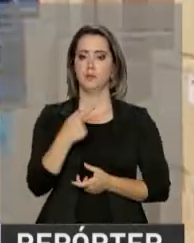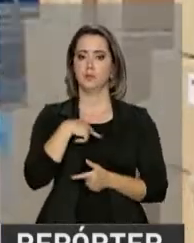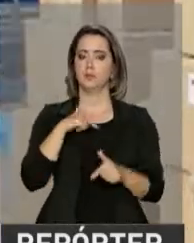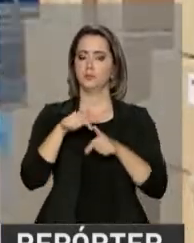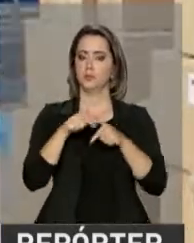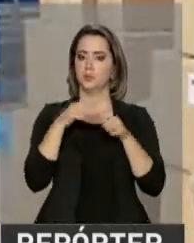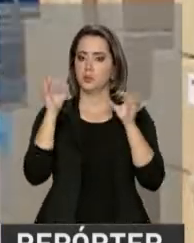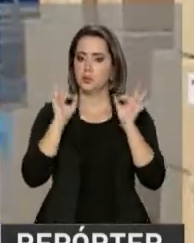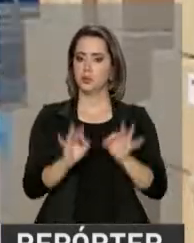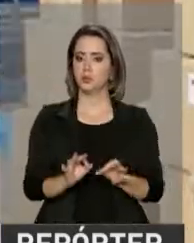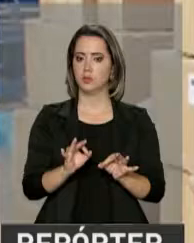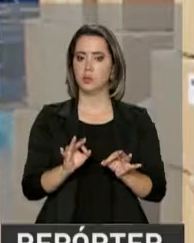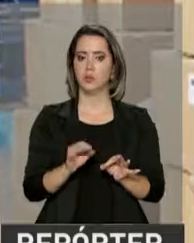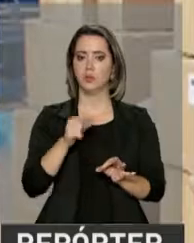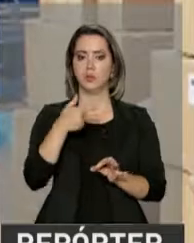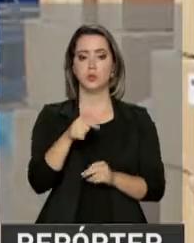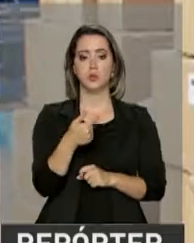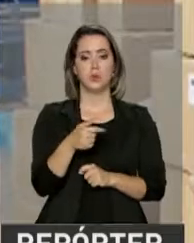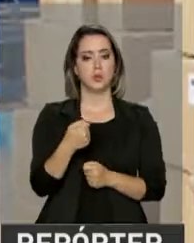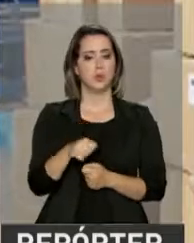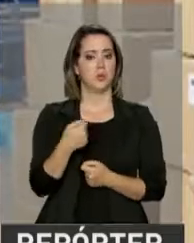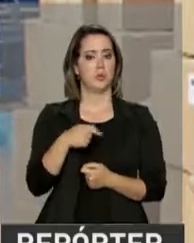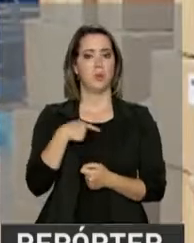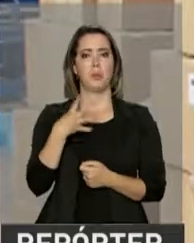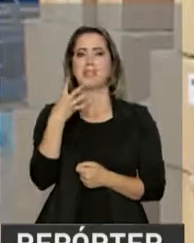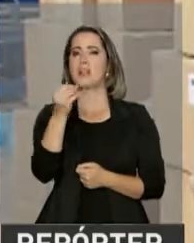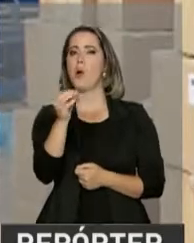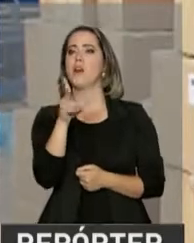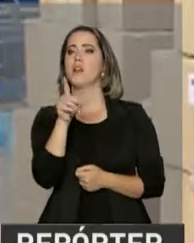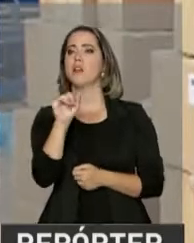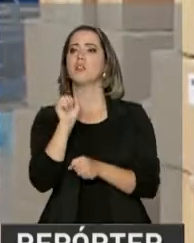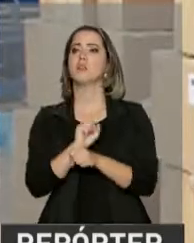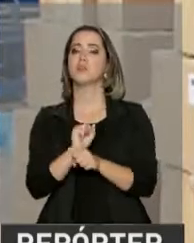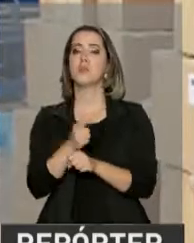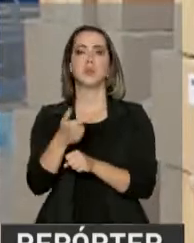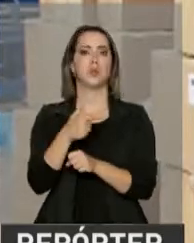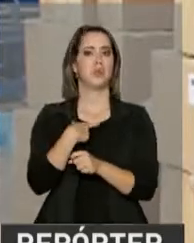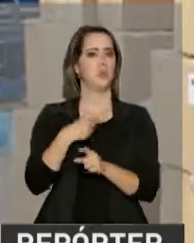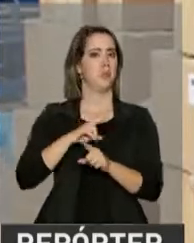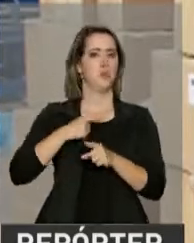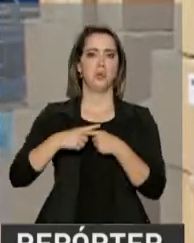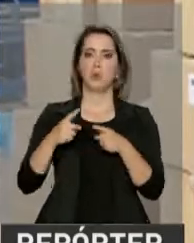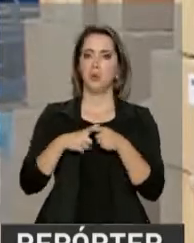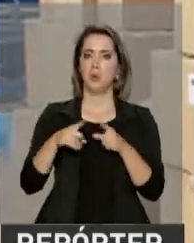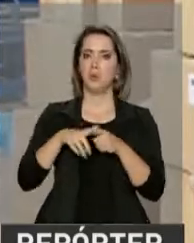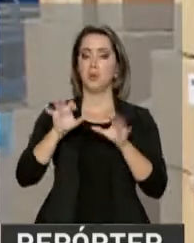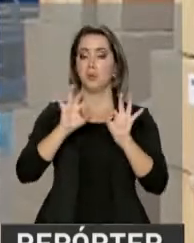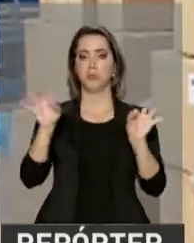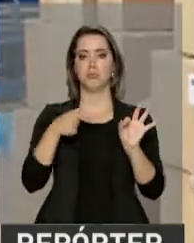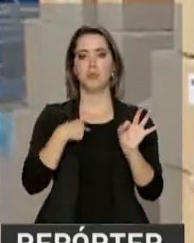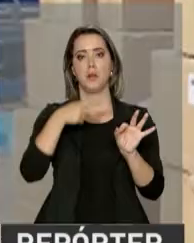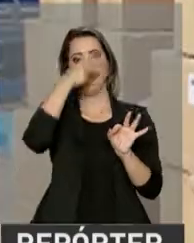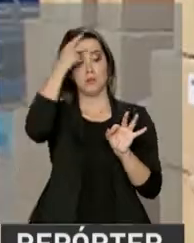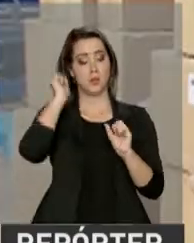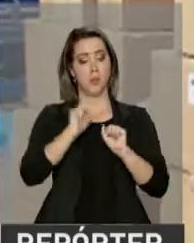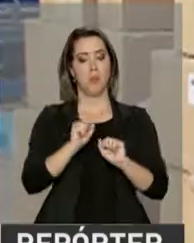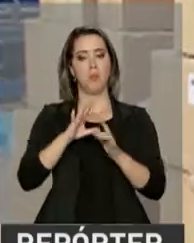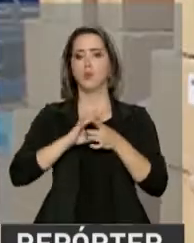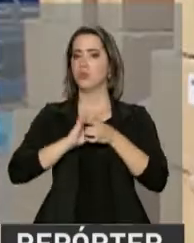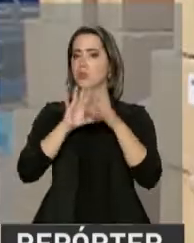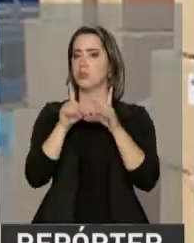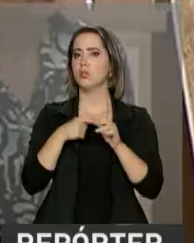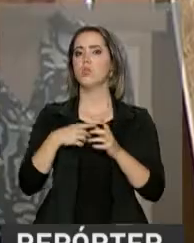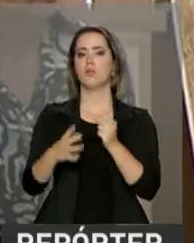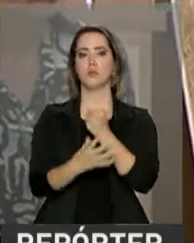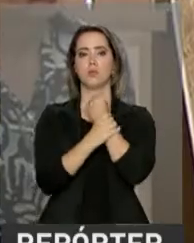quando ele tratado o material não precisa a quarentena não fica radioativo e o restaurador conservador pode manusear o material livremente